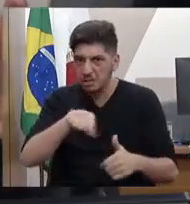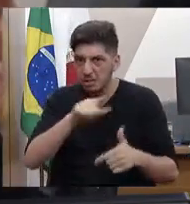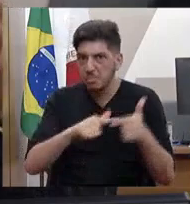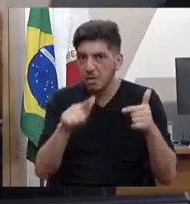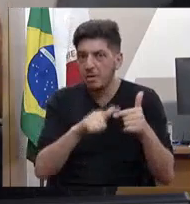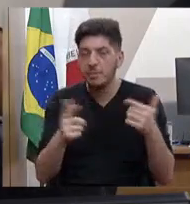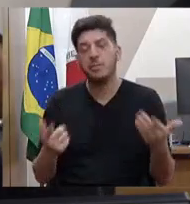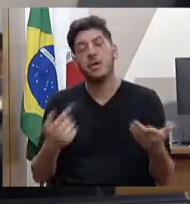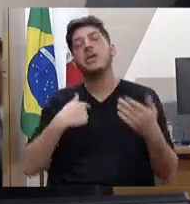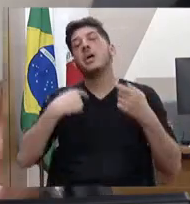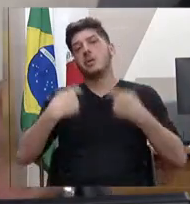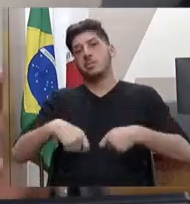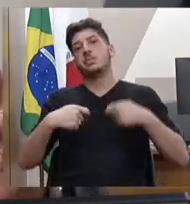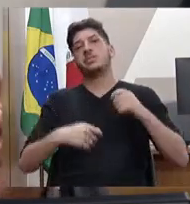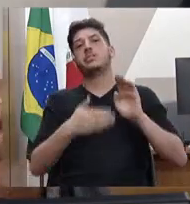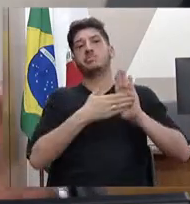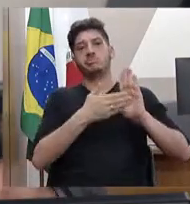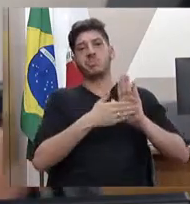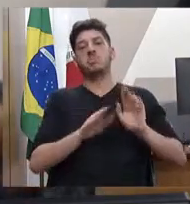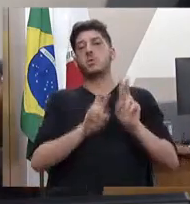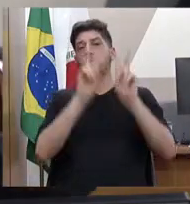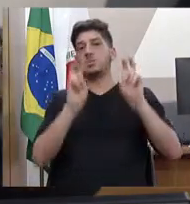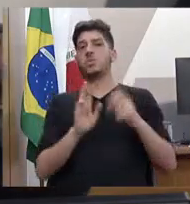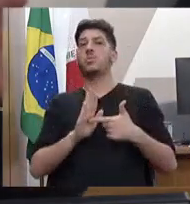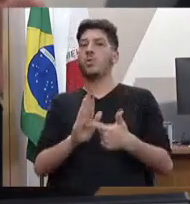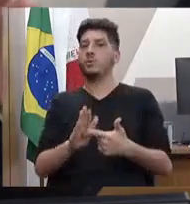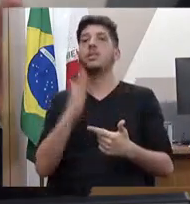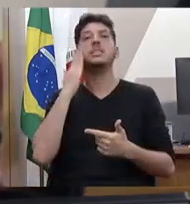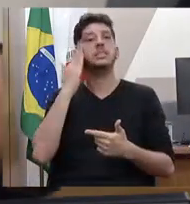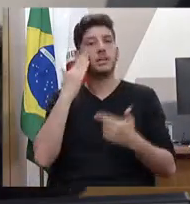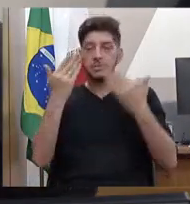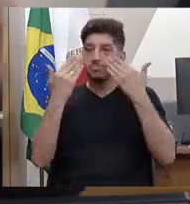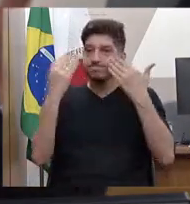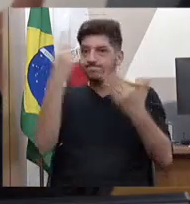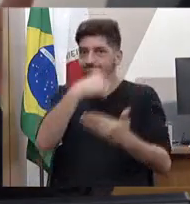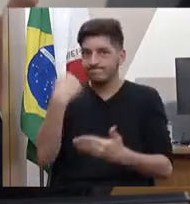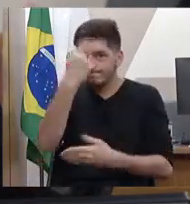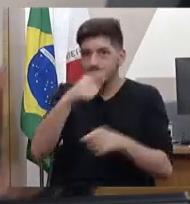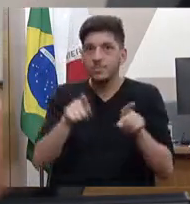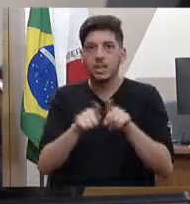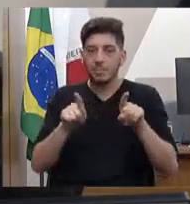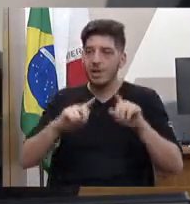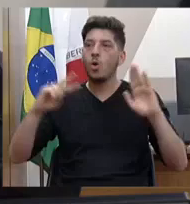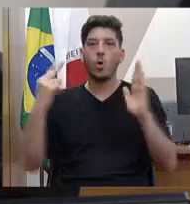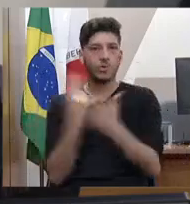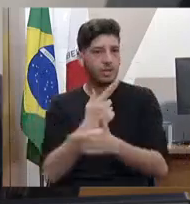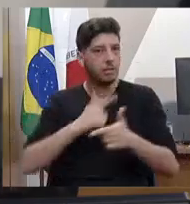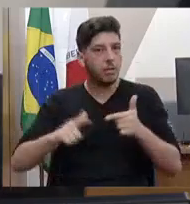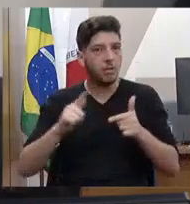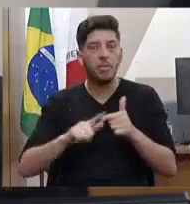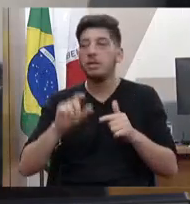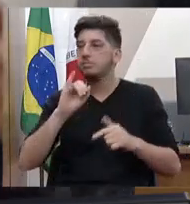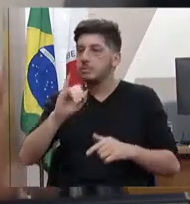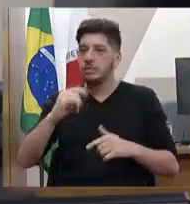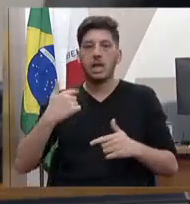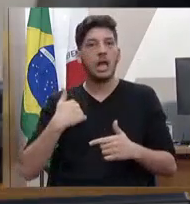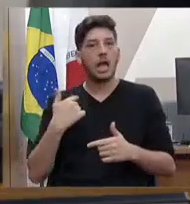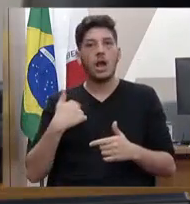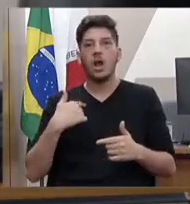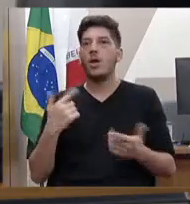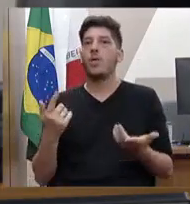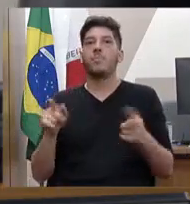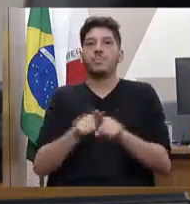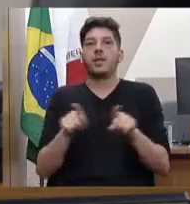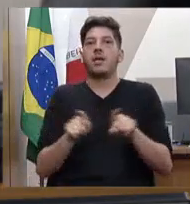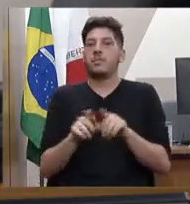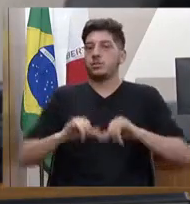levantar esses assuntos mesmo que tome cara mesmo tão forte na cara mesmo porque eu seja as contradições do